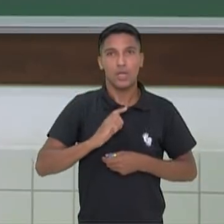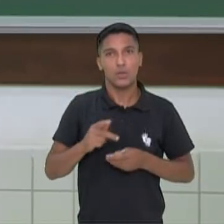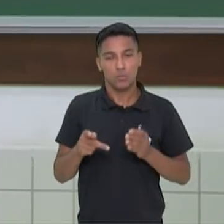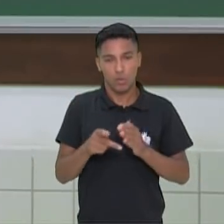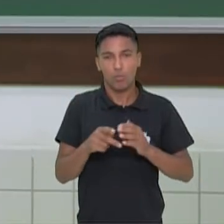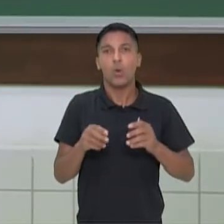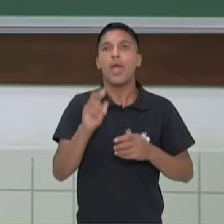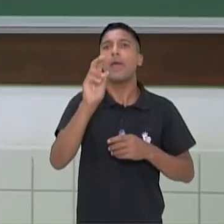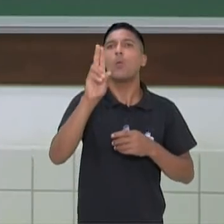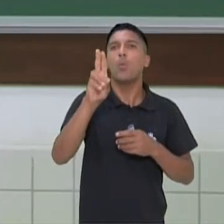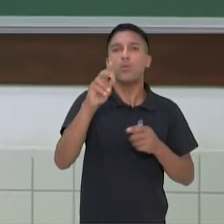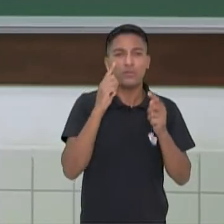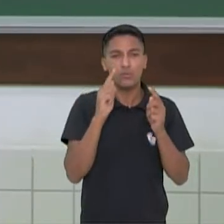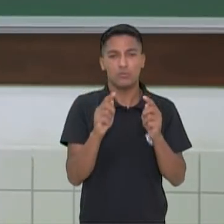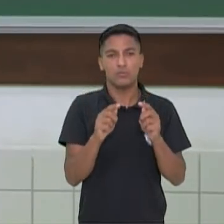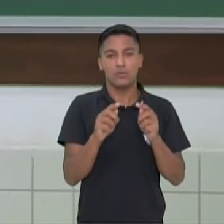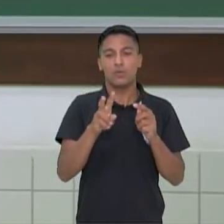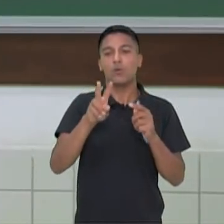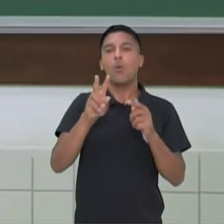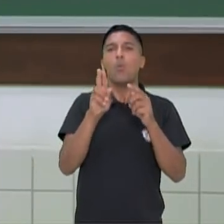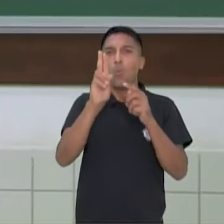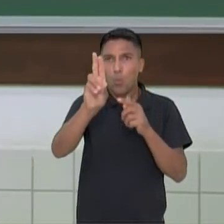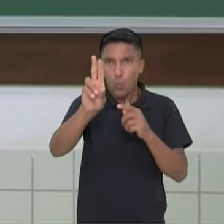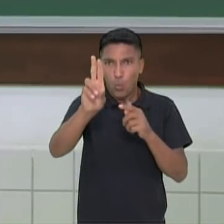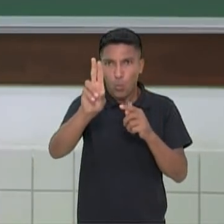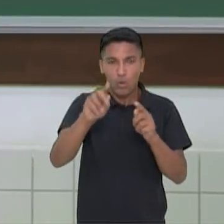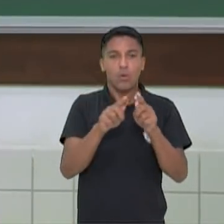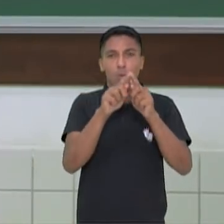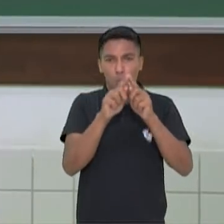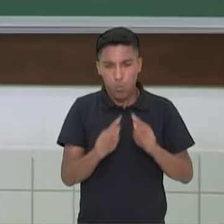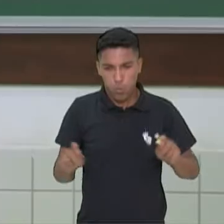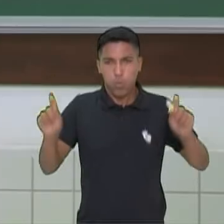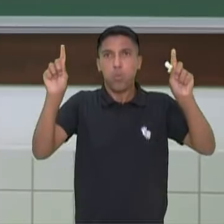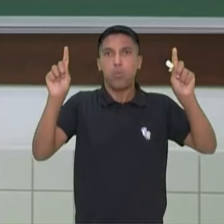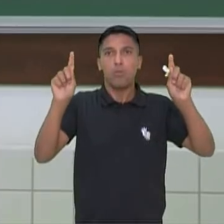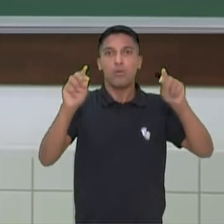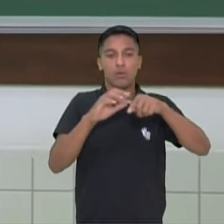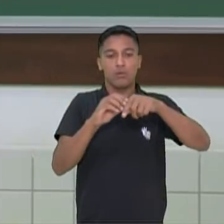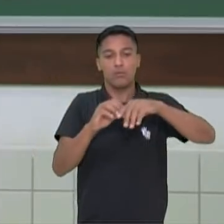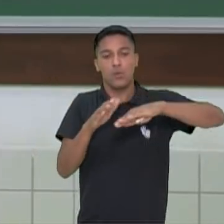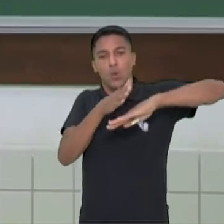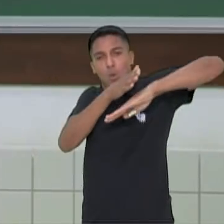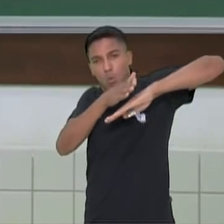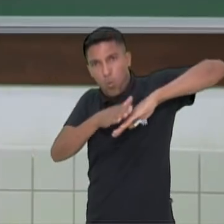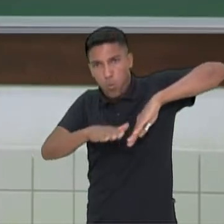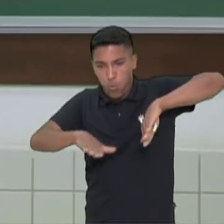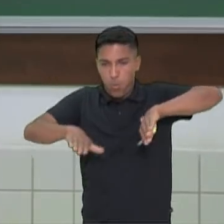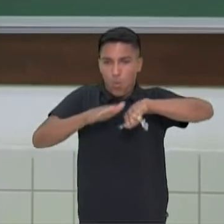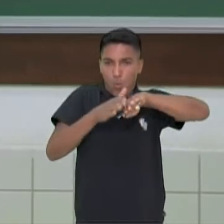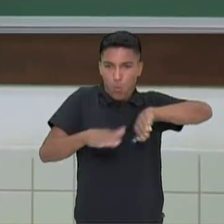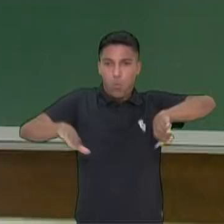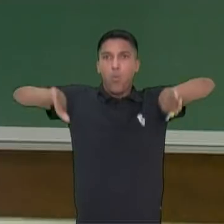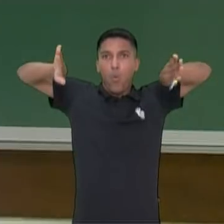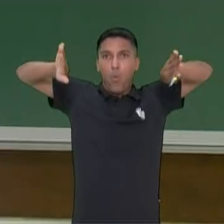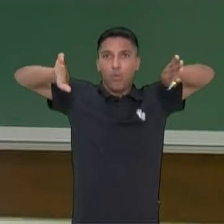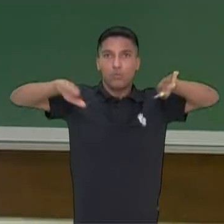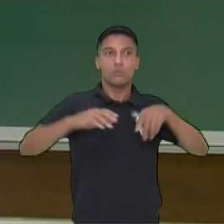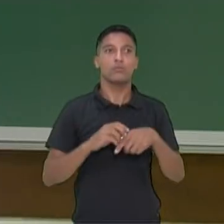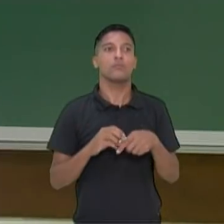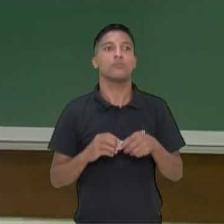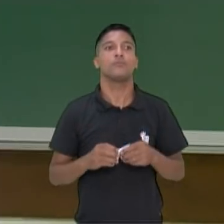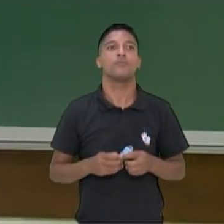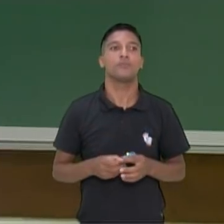em formato de U, né, para a modalidade do vertical no skate, ok?